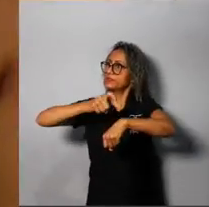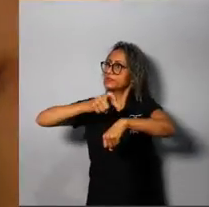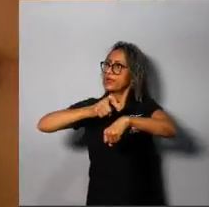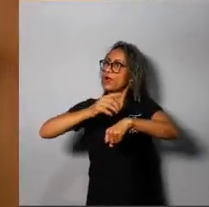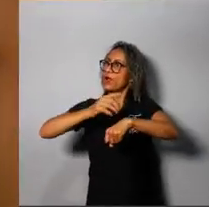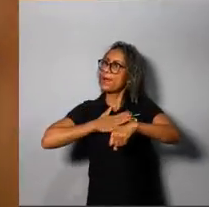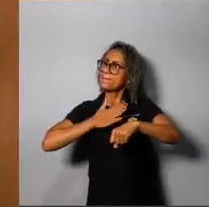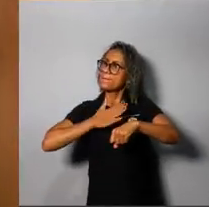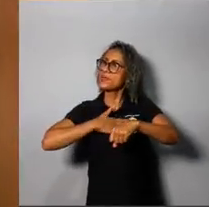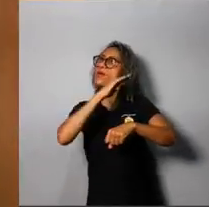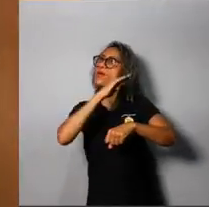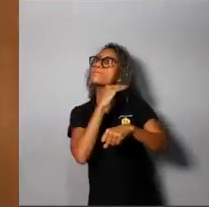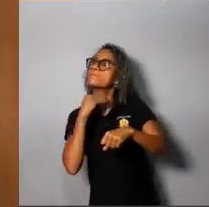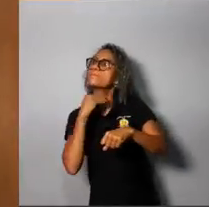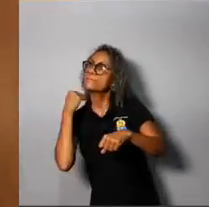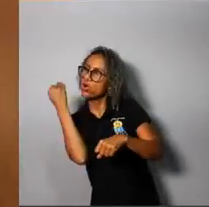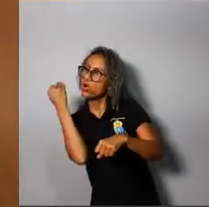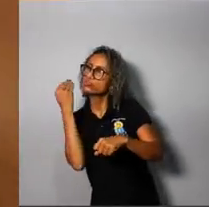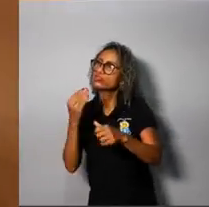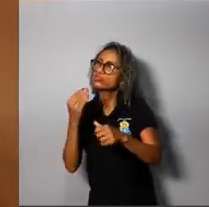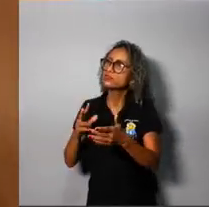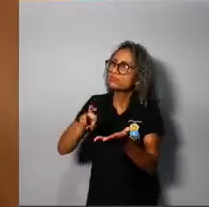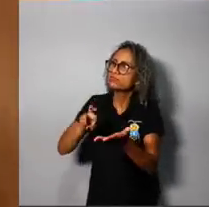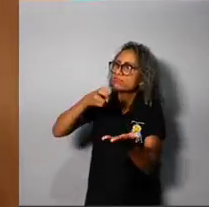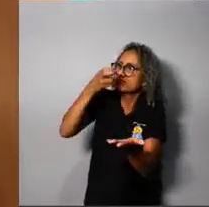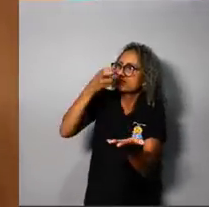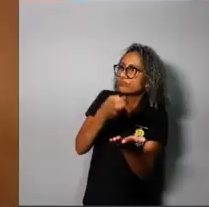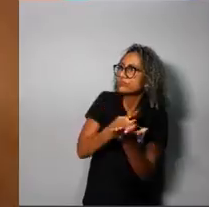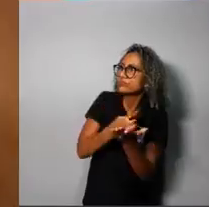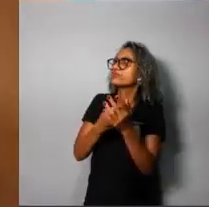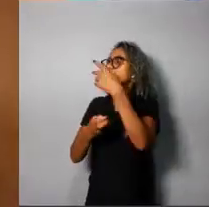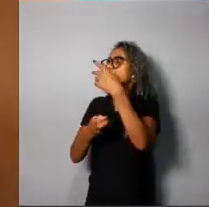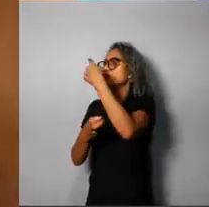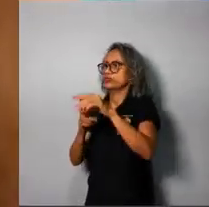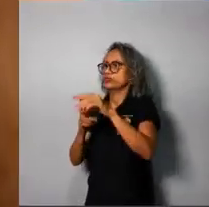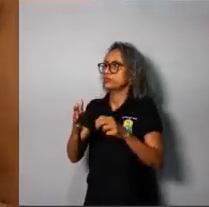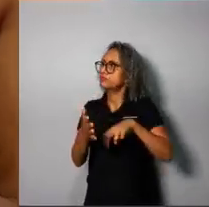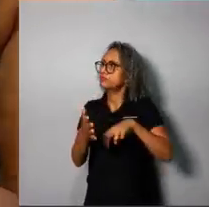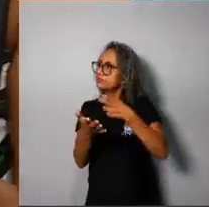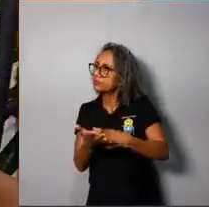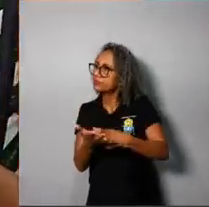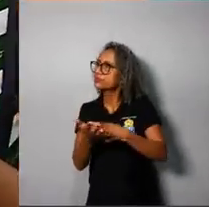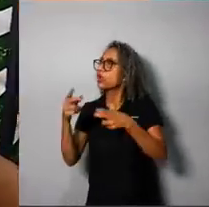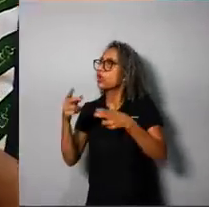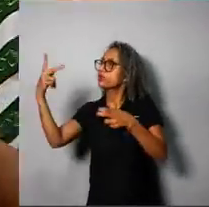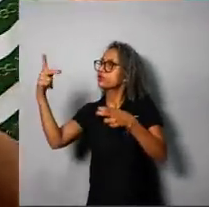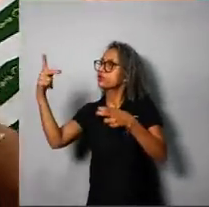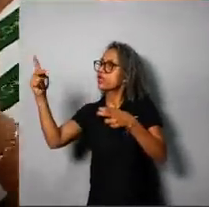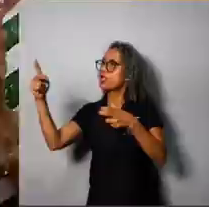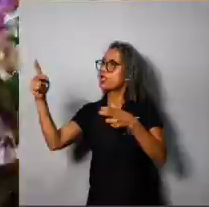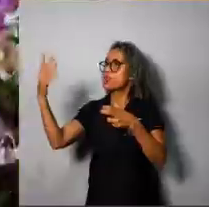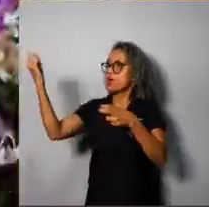quando por tuas mãos e amparado pelos braços de teu esposo